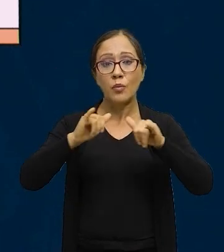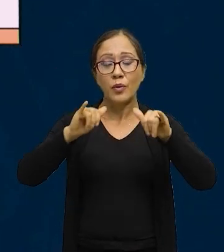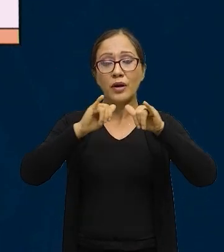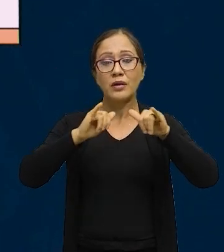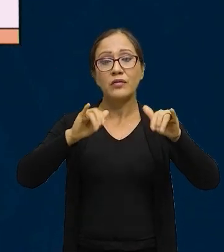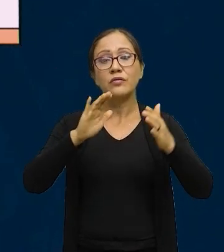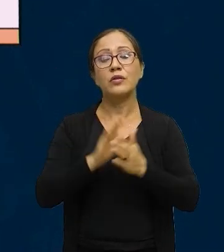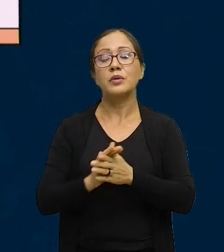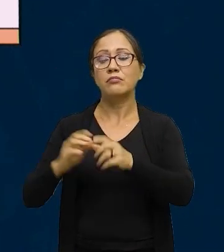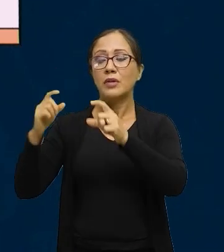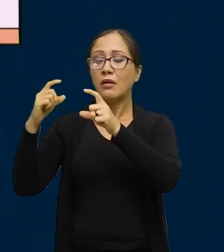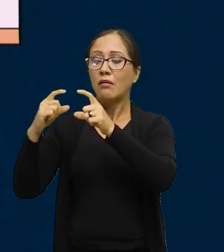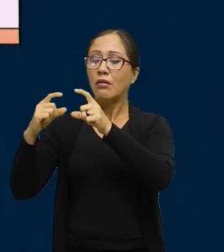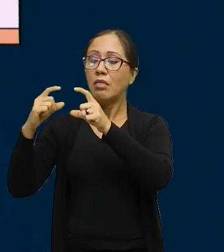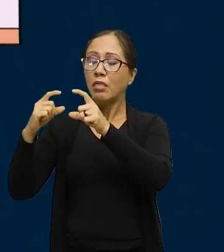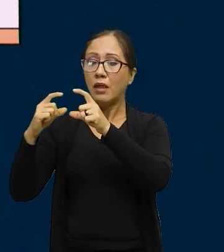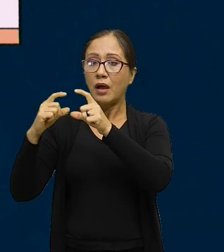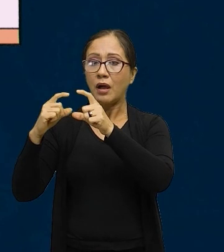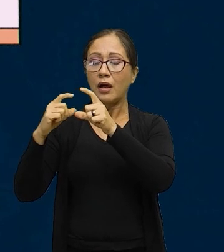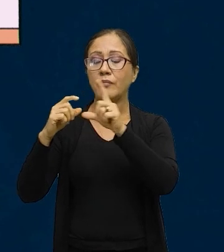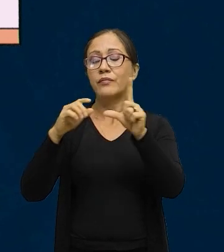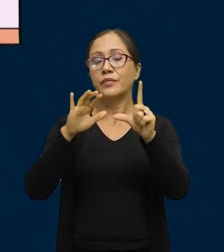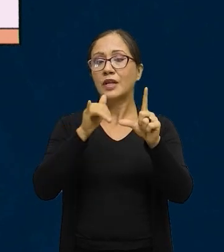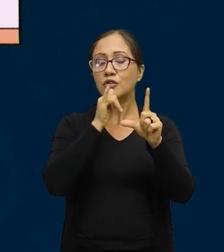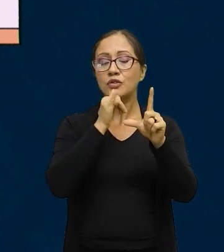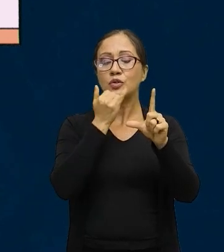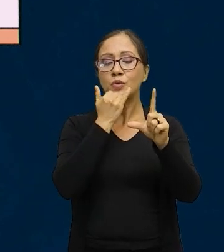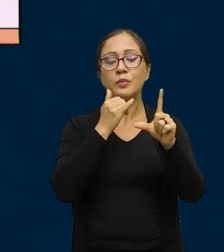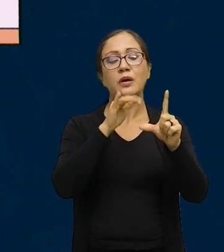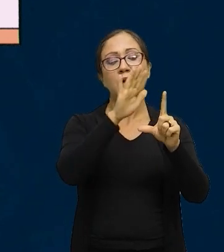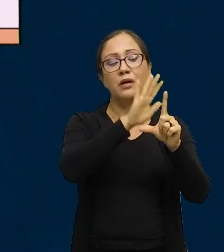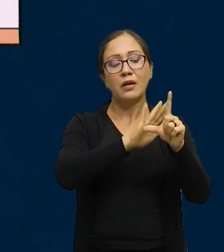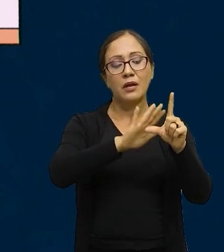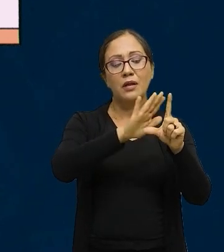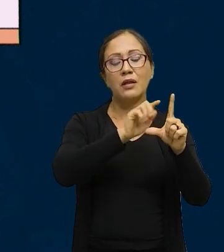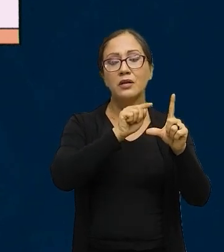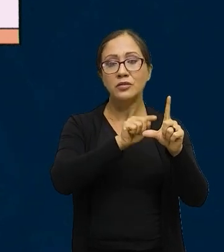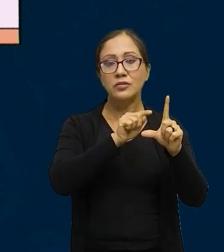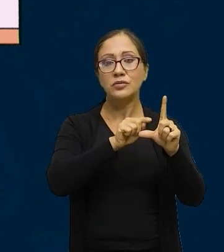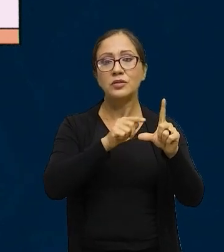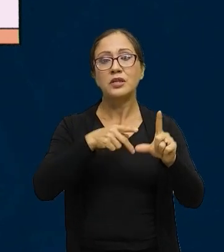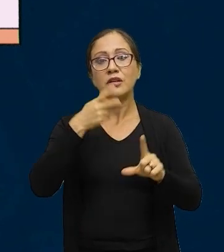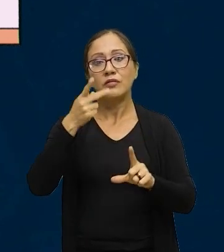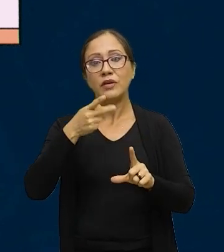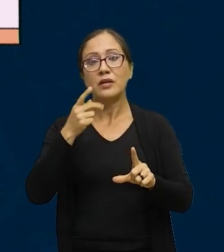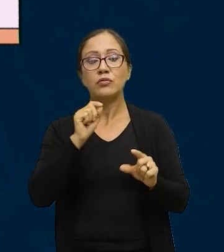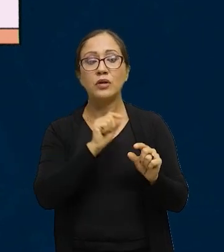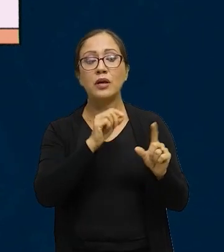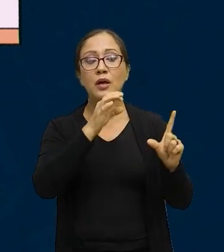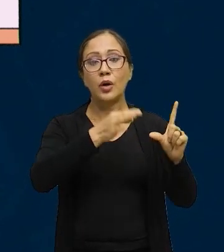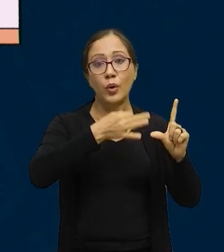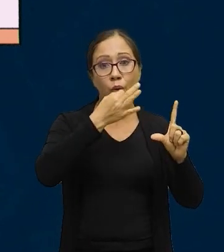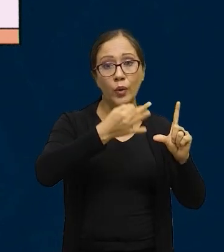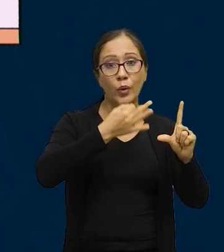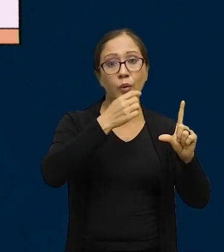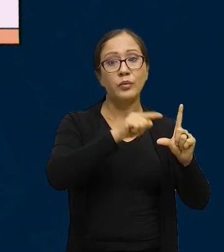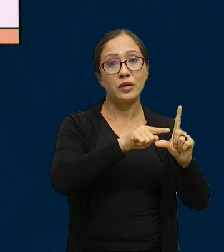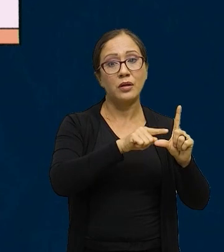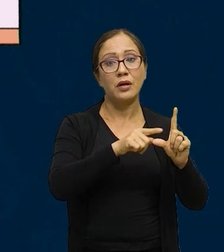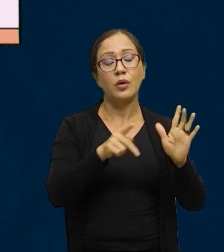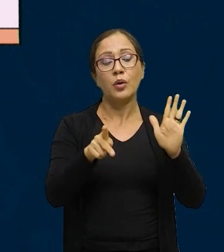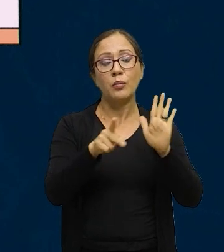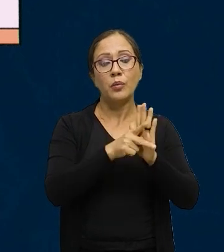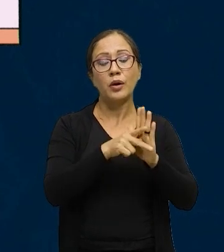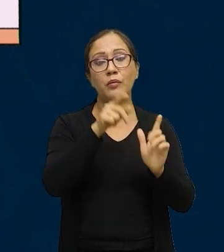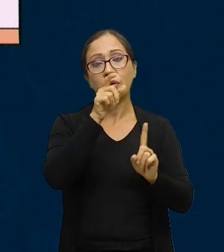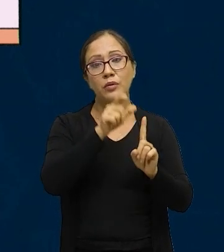no caso da charge, pede-se que se fale sobre opinião deste personagem.